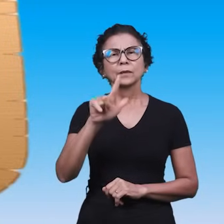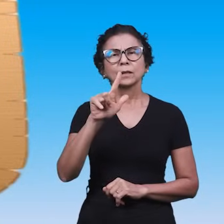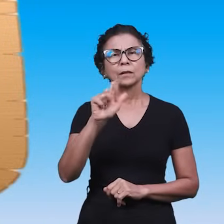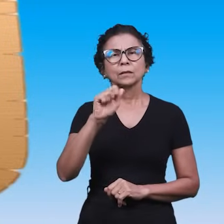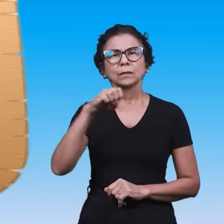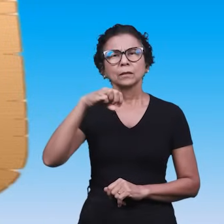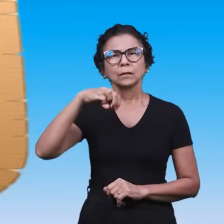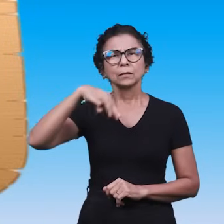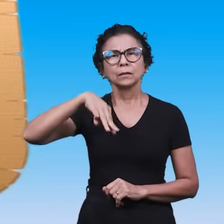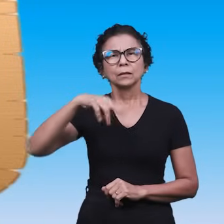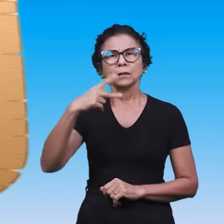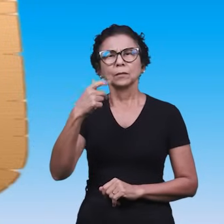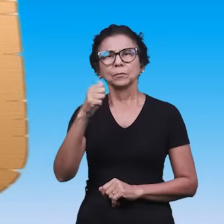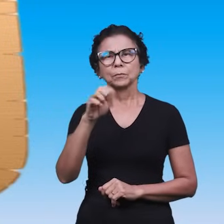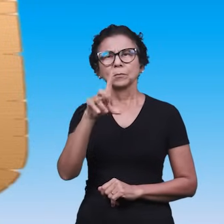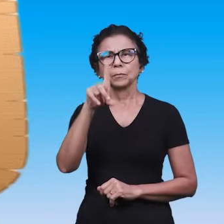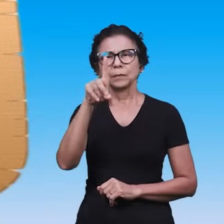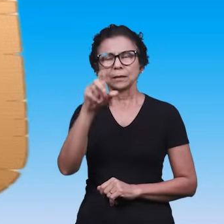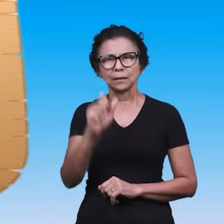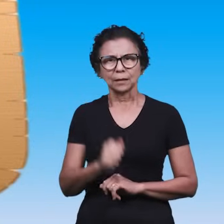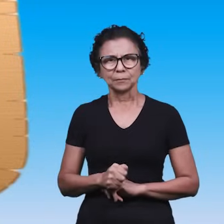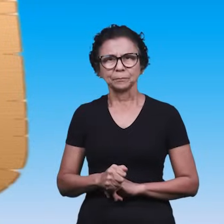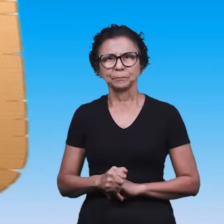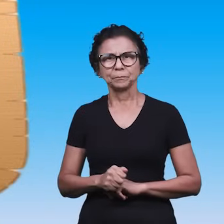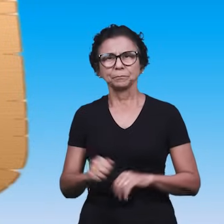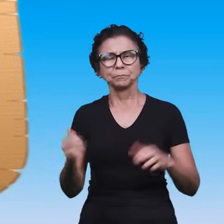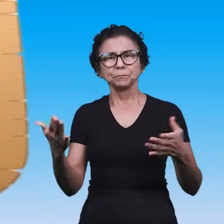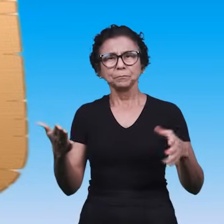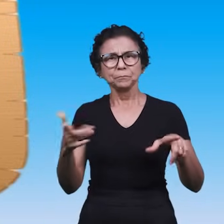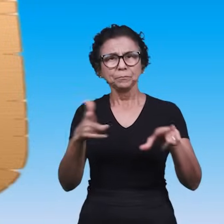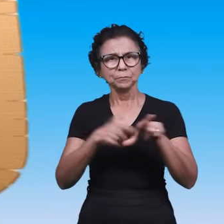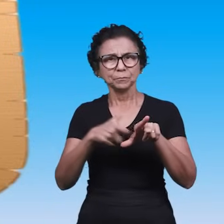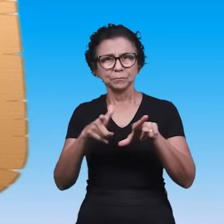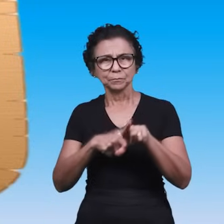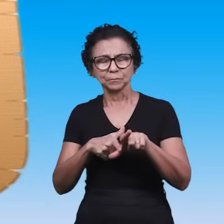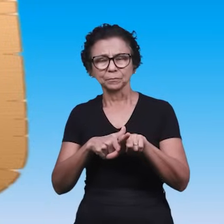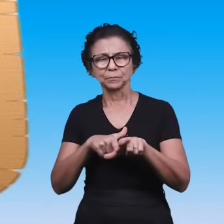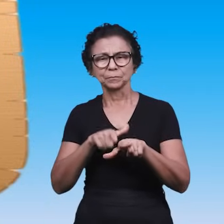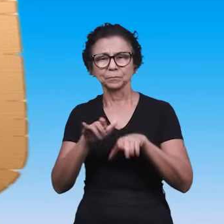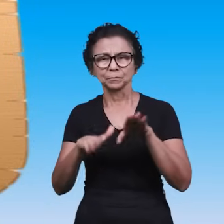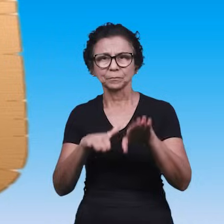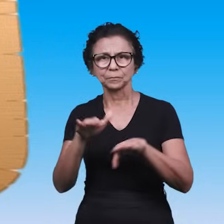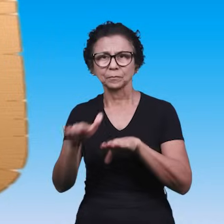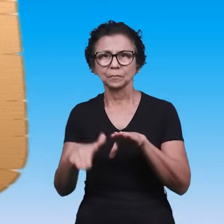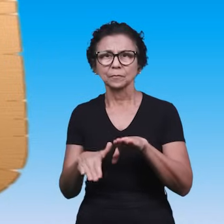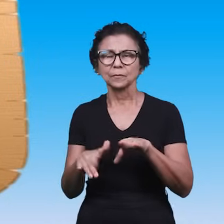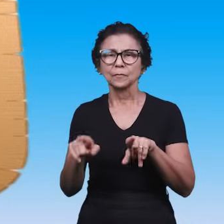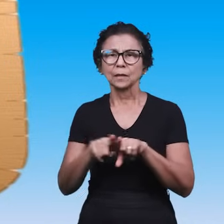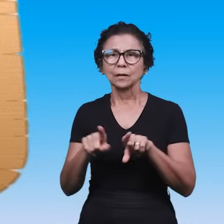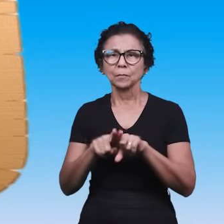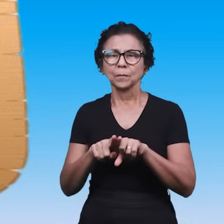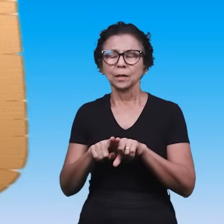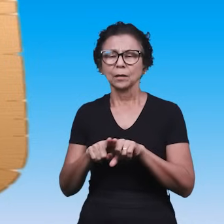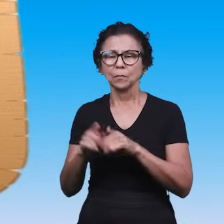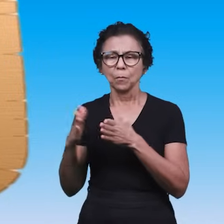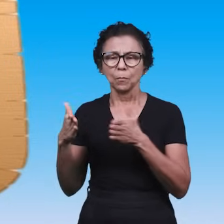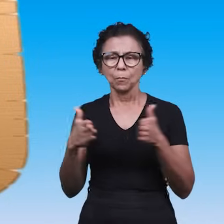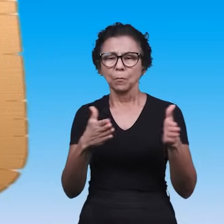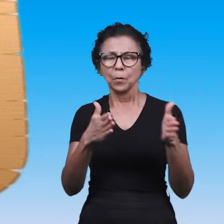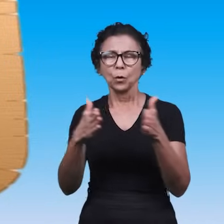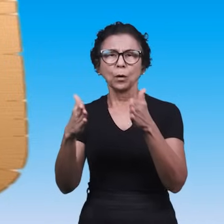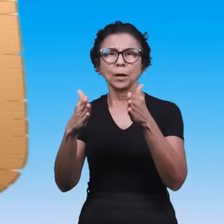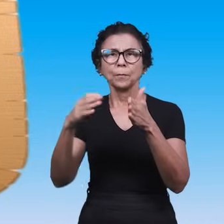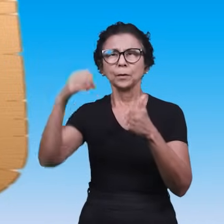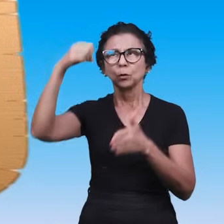Lâmpada para os meus pés é a tua palavra e luz para o meu caminho. Quem